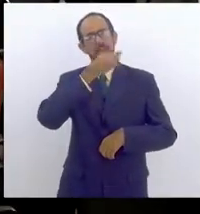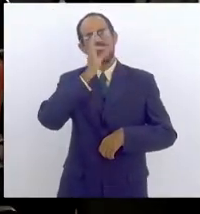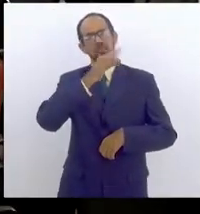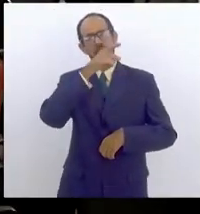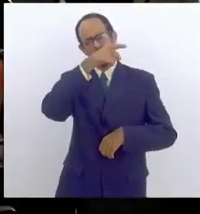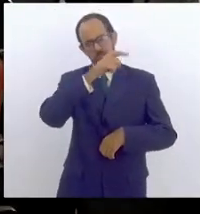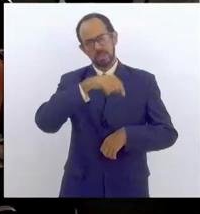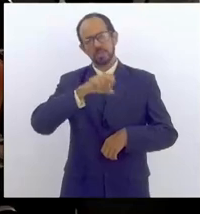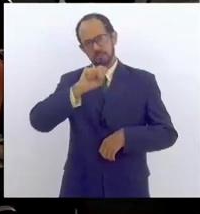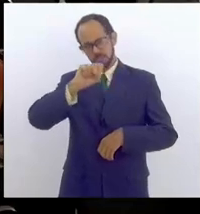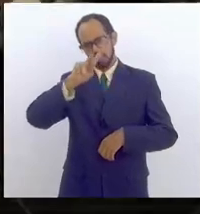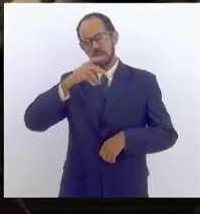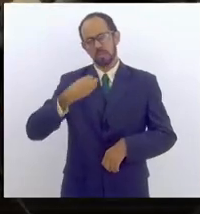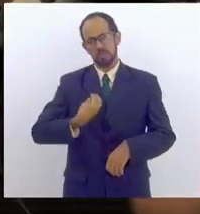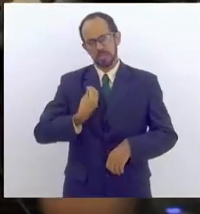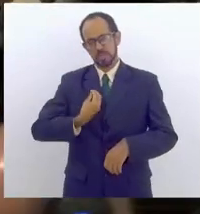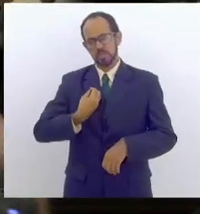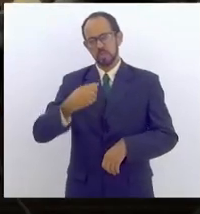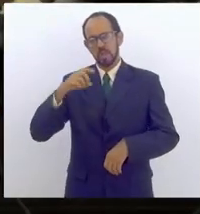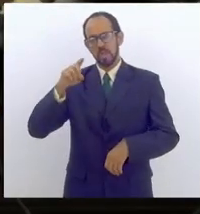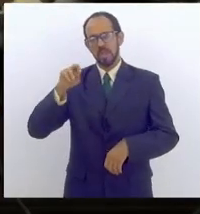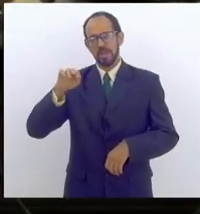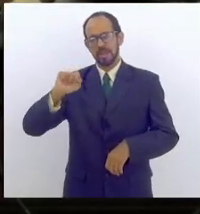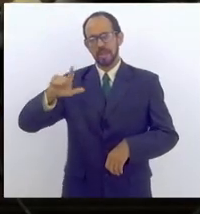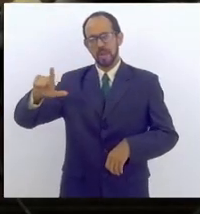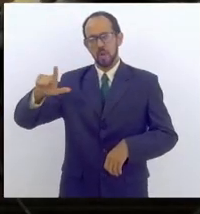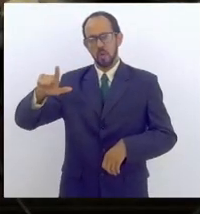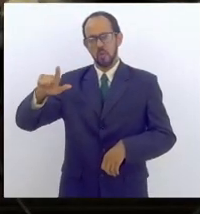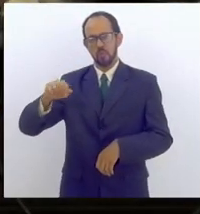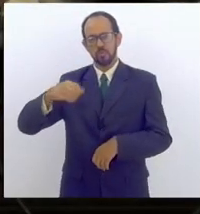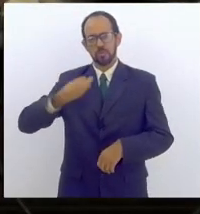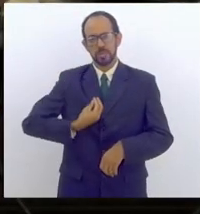aqui. Daniel Liberon, está aí.